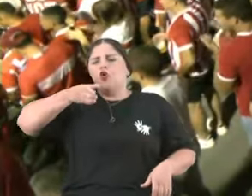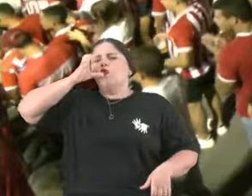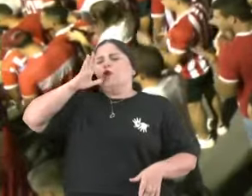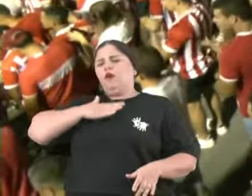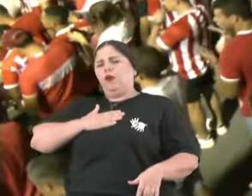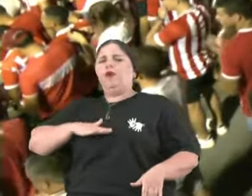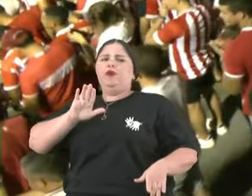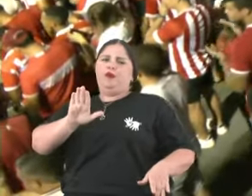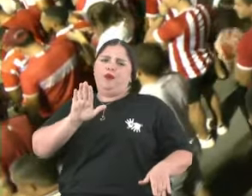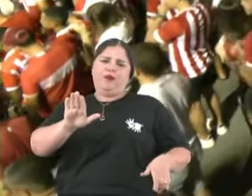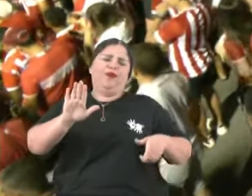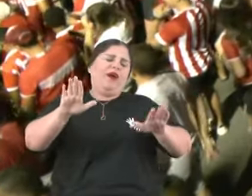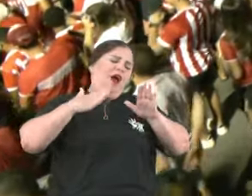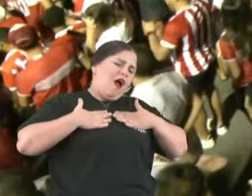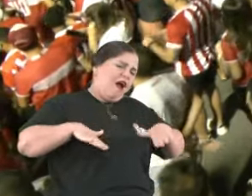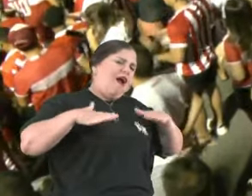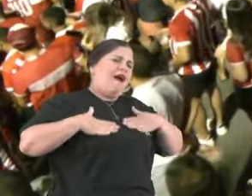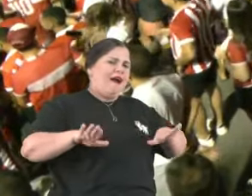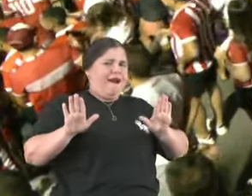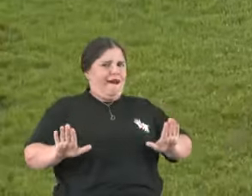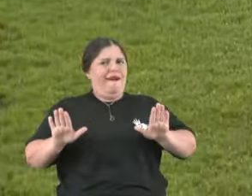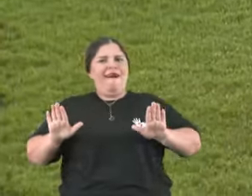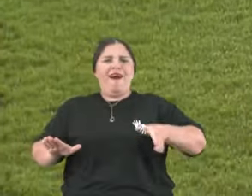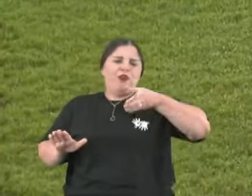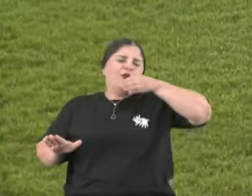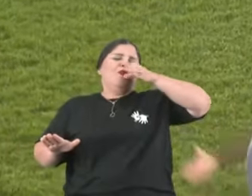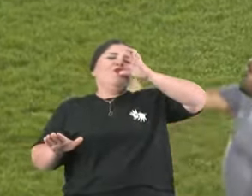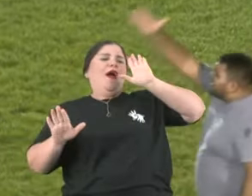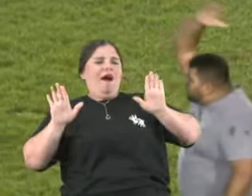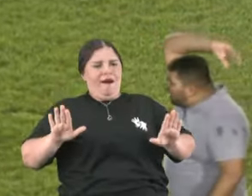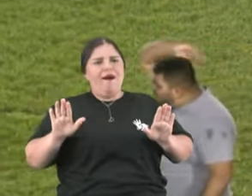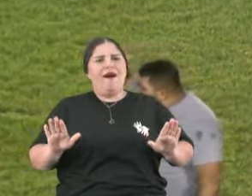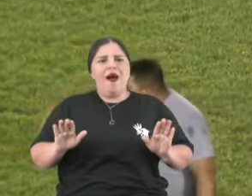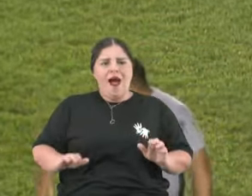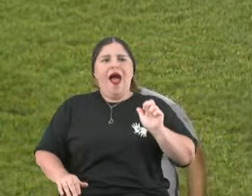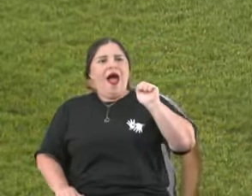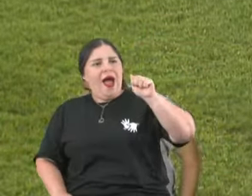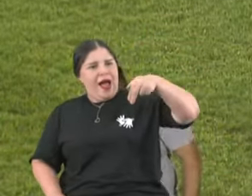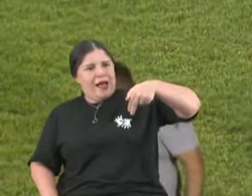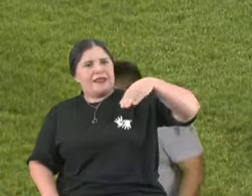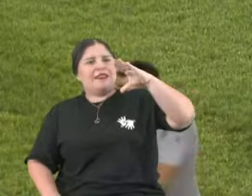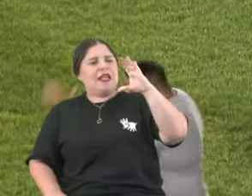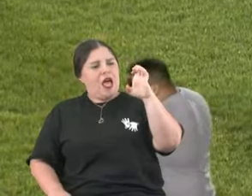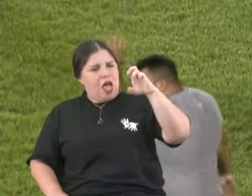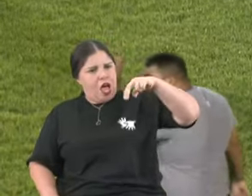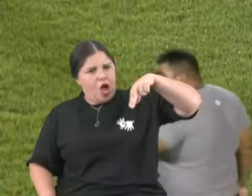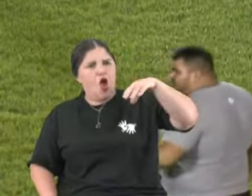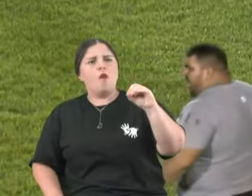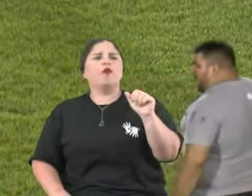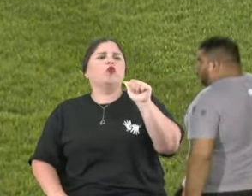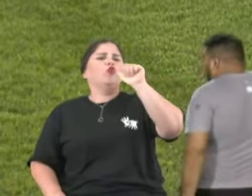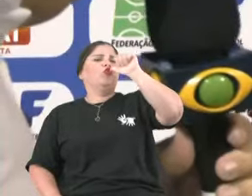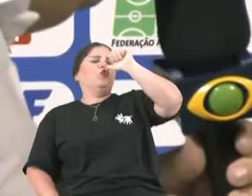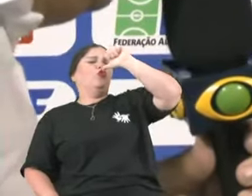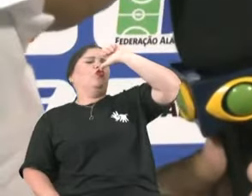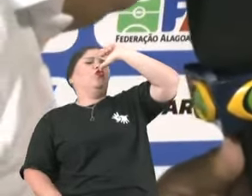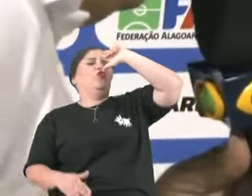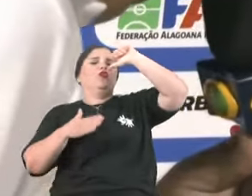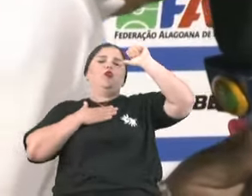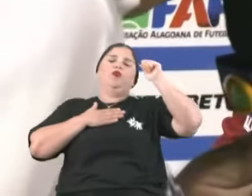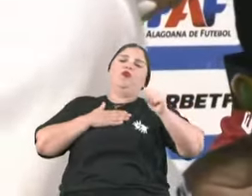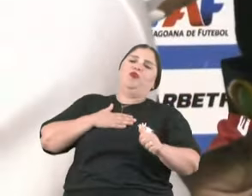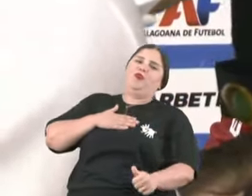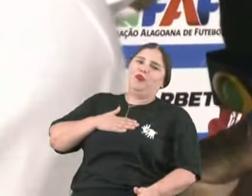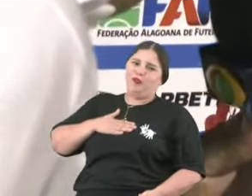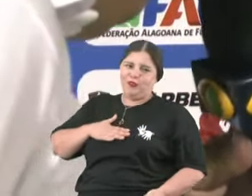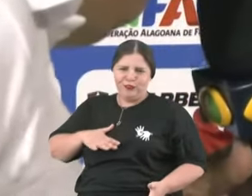um pouco os ânimos. Nosso Anselmo Ramon aqui se refrescando, tranquilizando. Que danado foi isso que aconteceu